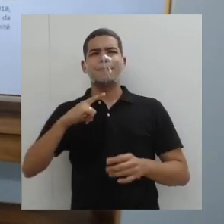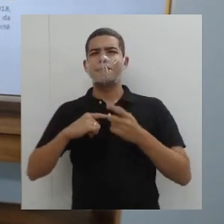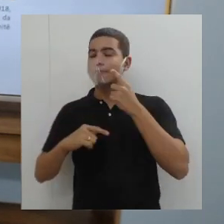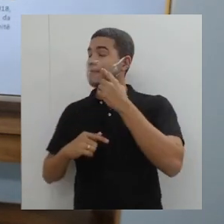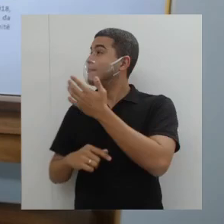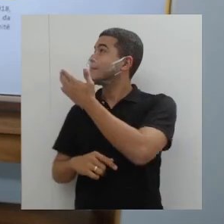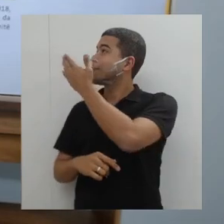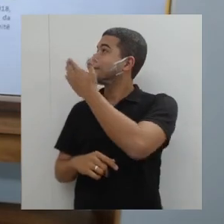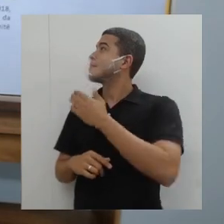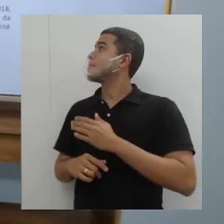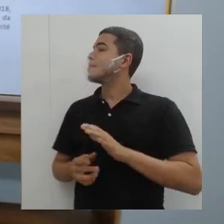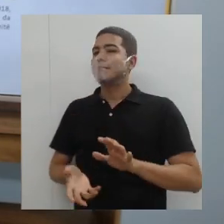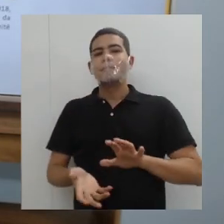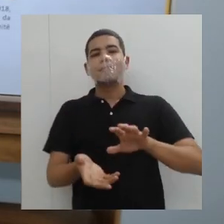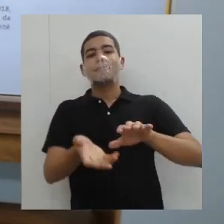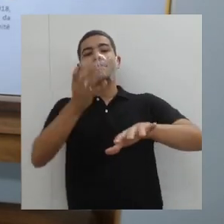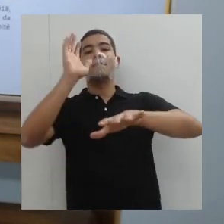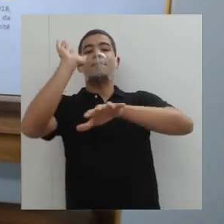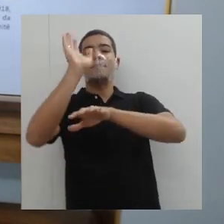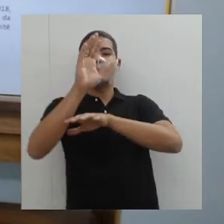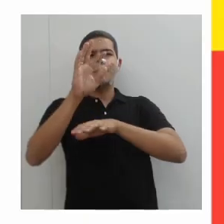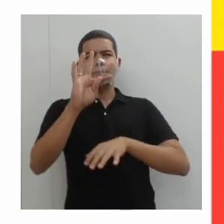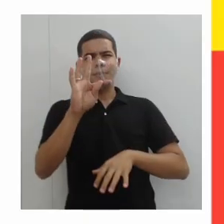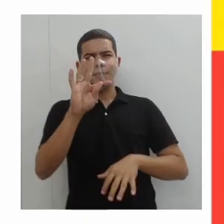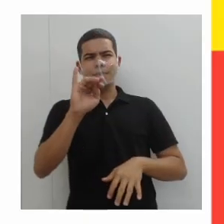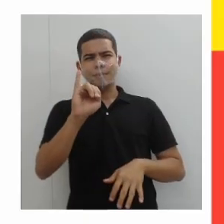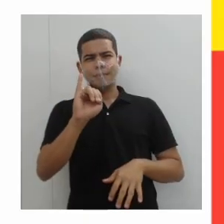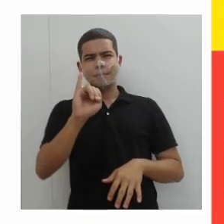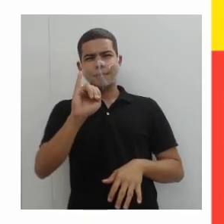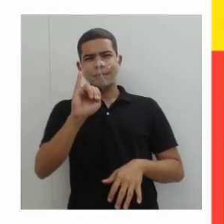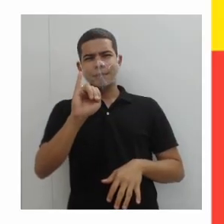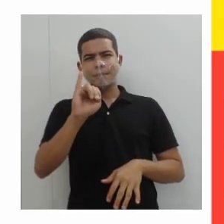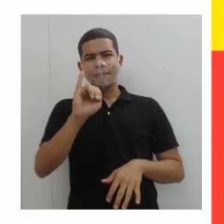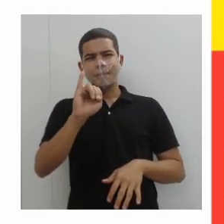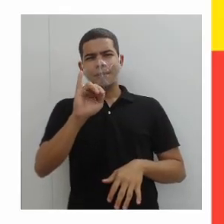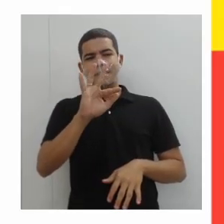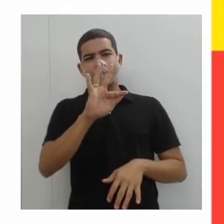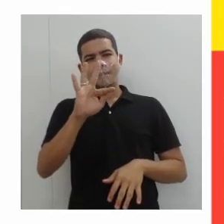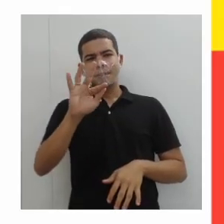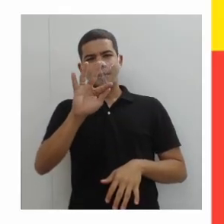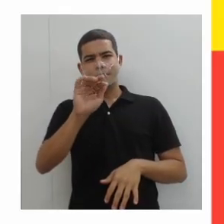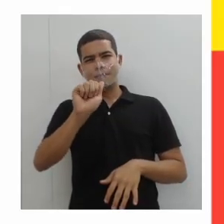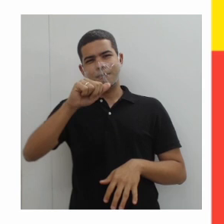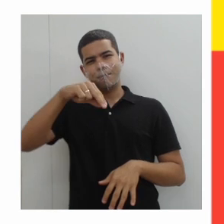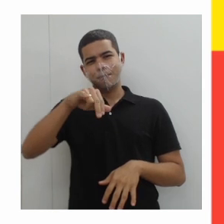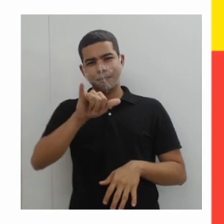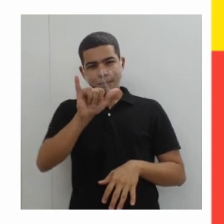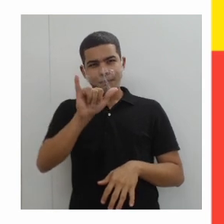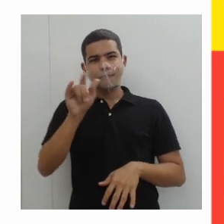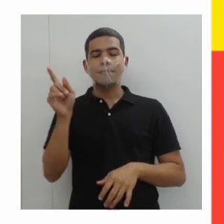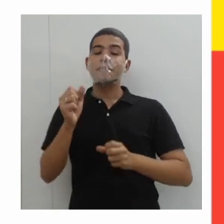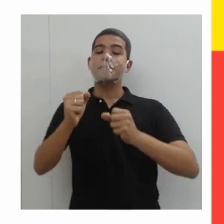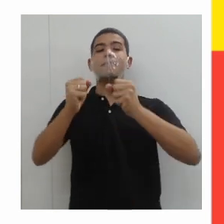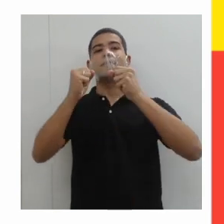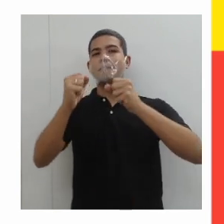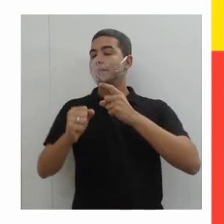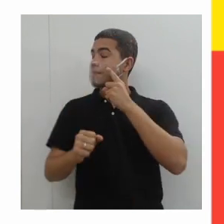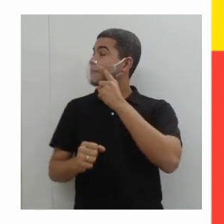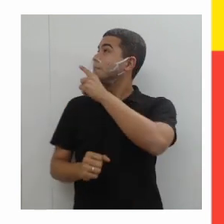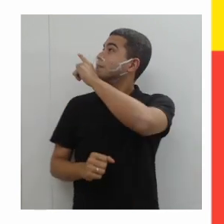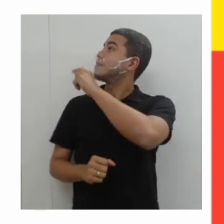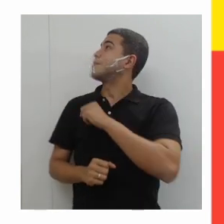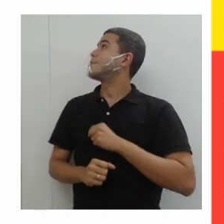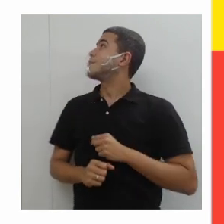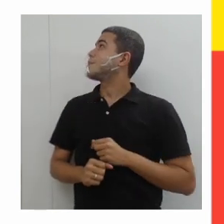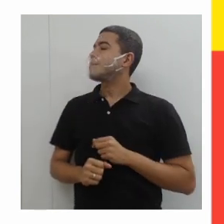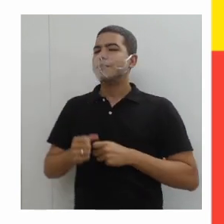vôlei Tiffany, né? No ano de 2018, vamos colocar a imagem, a foto dela aí, né? Poderosíssima Tiffany, né? No ano de